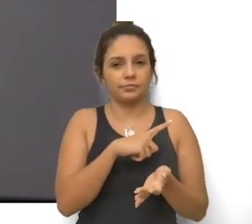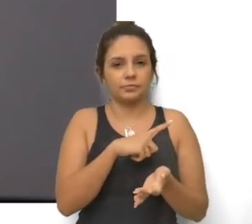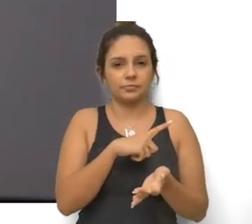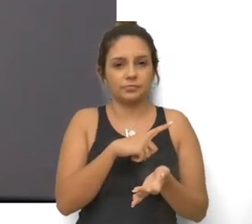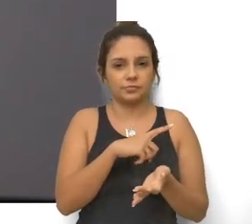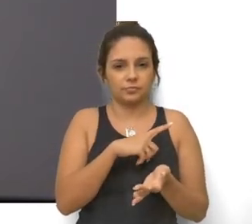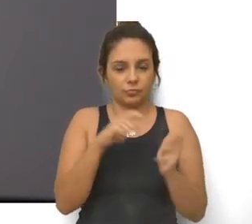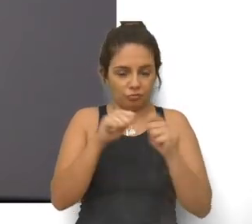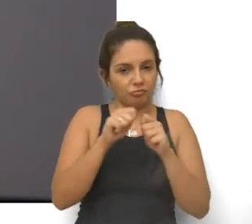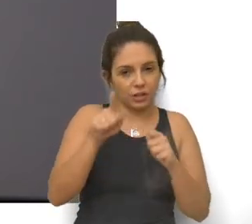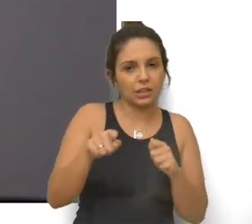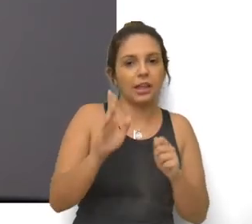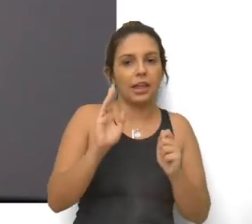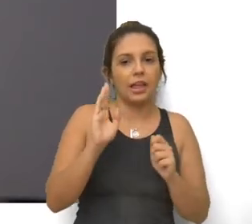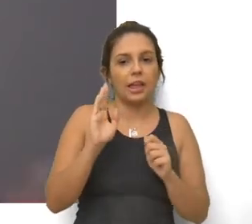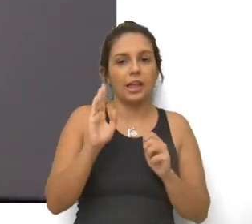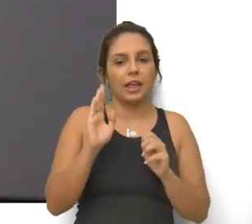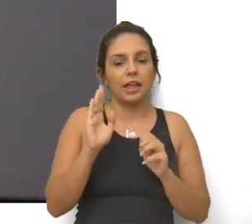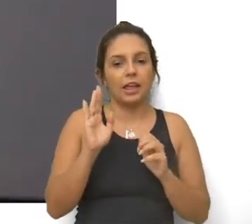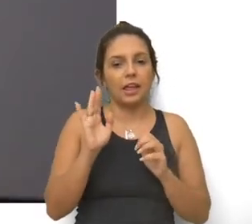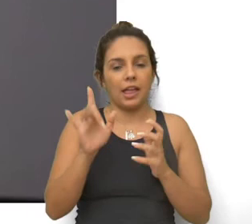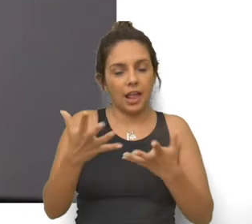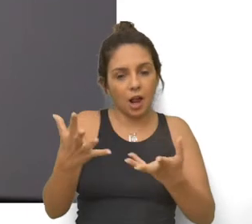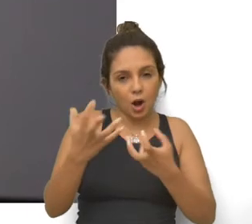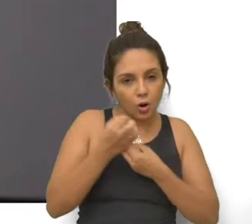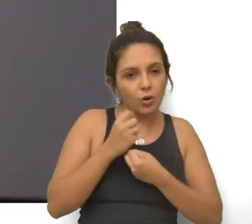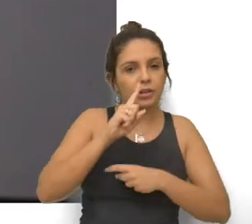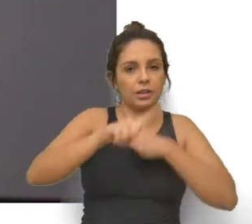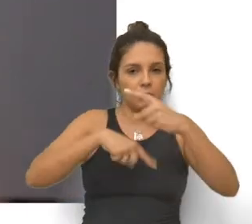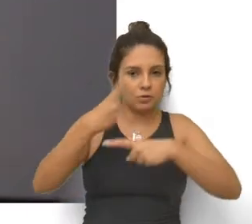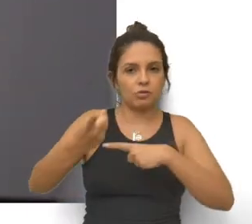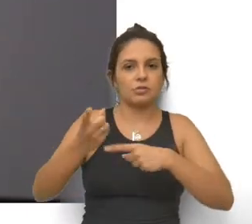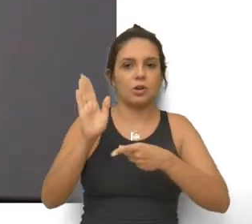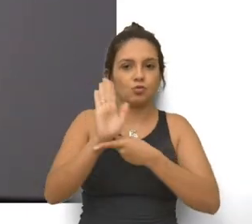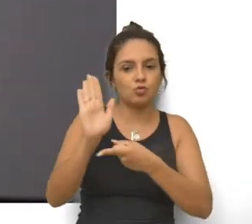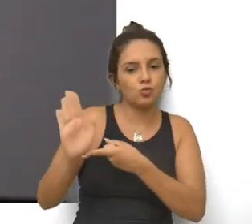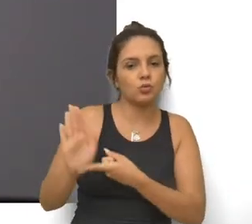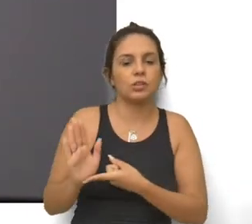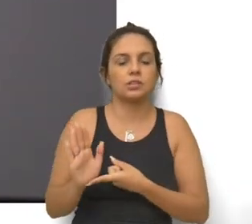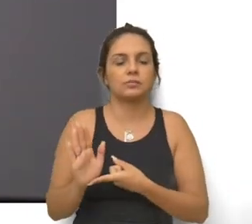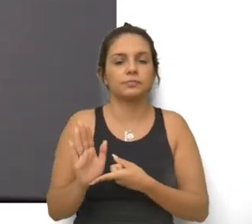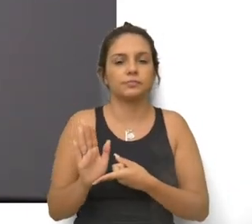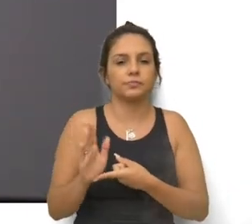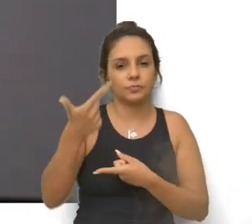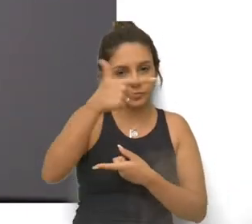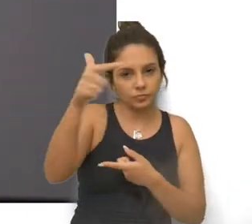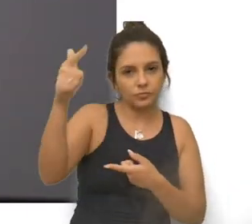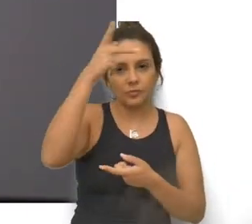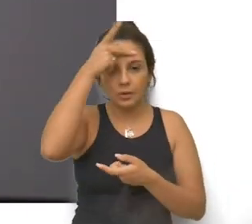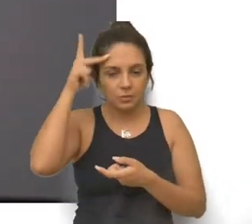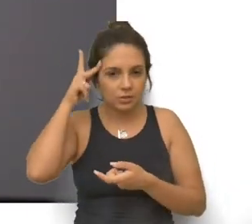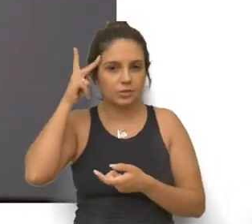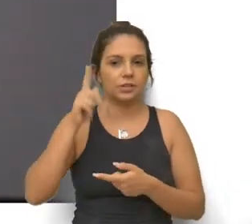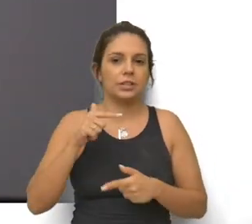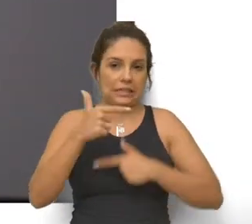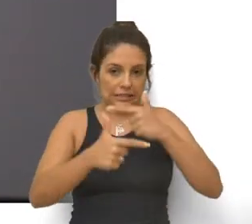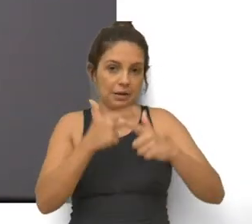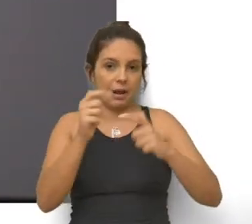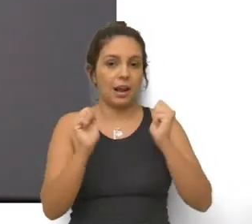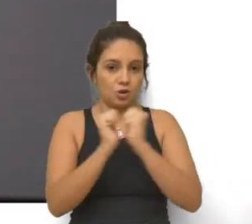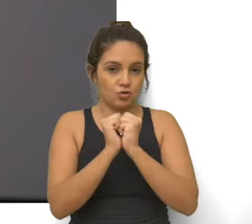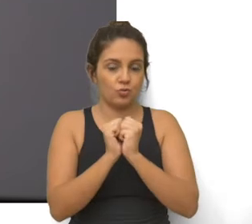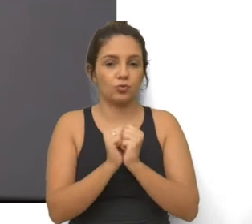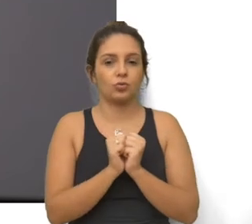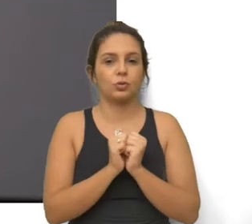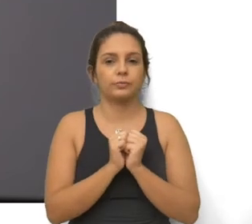essa missão, né? Que era acolher depois as contribuições das outras pessoas que iam trabalhar com ele,